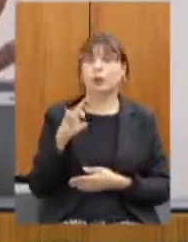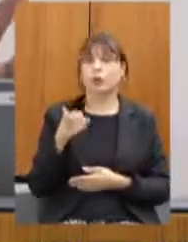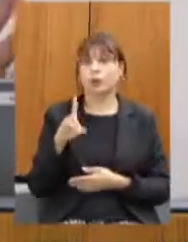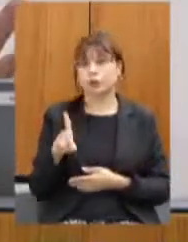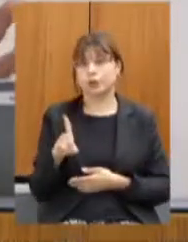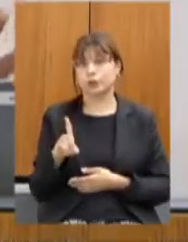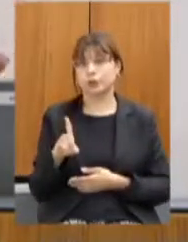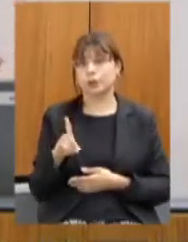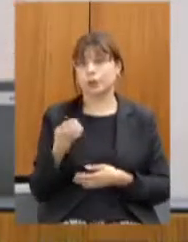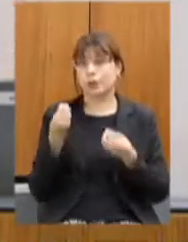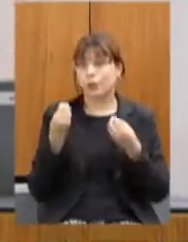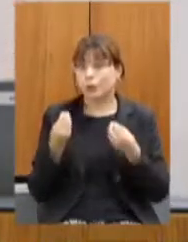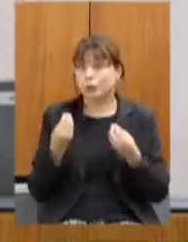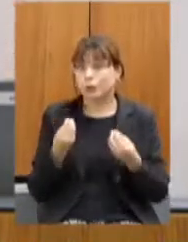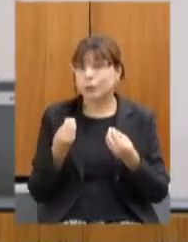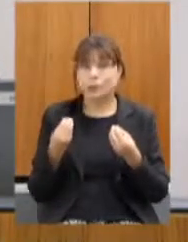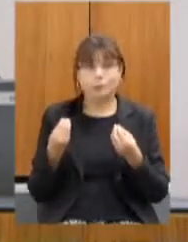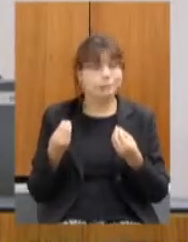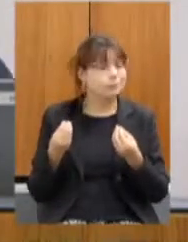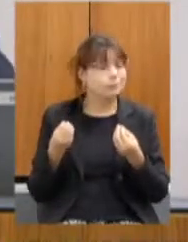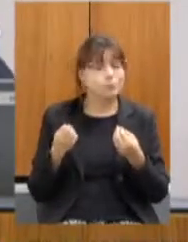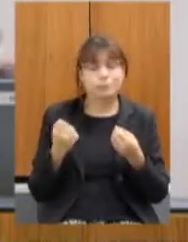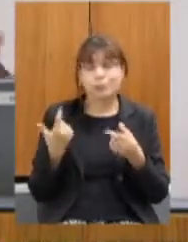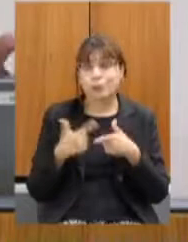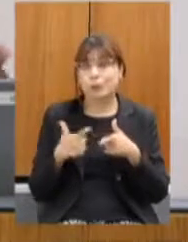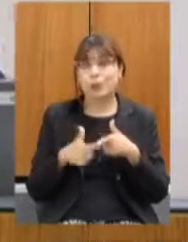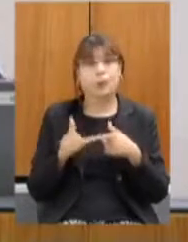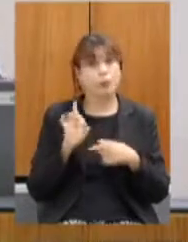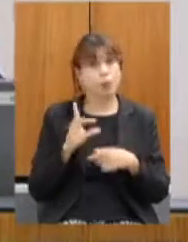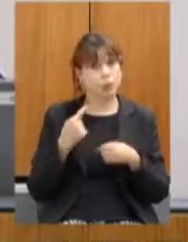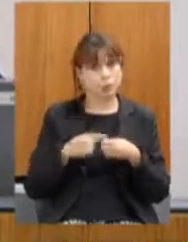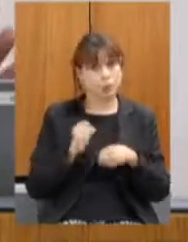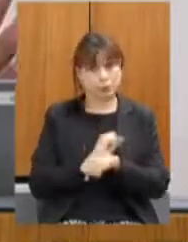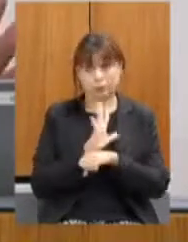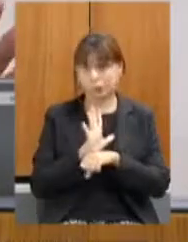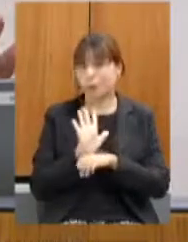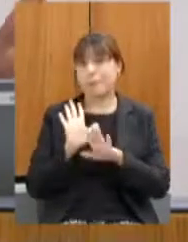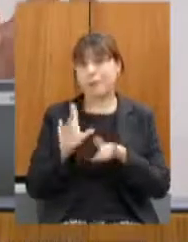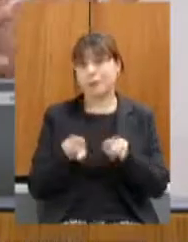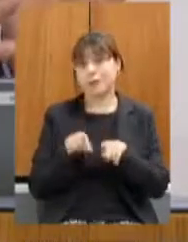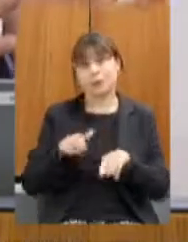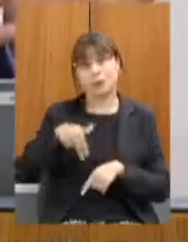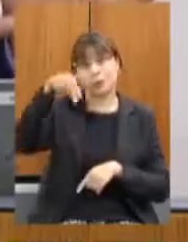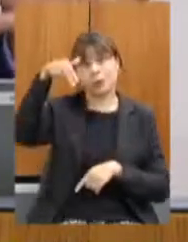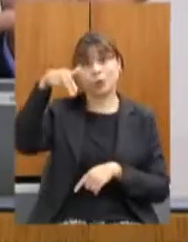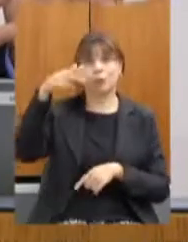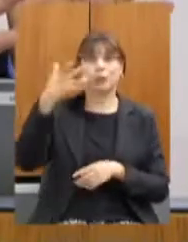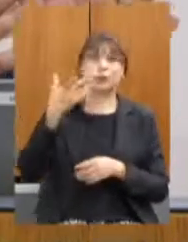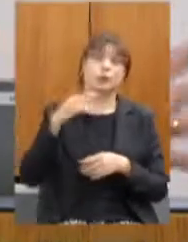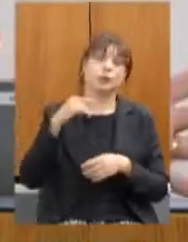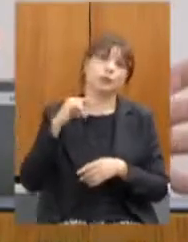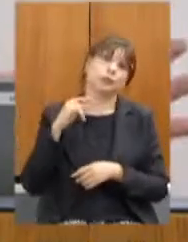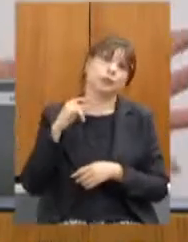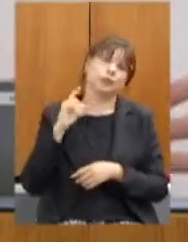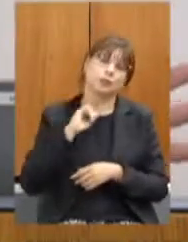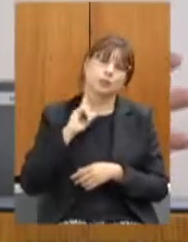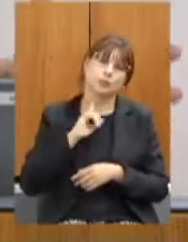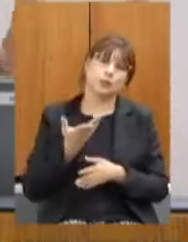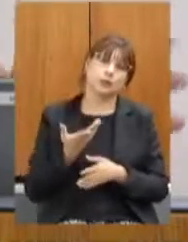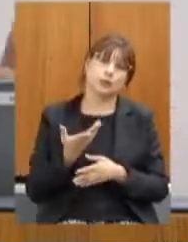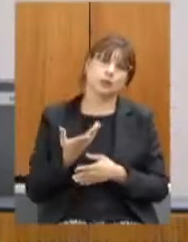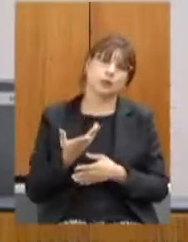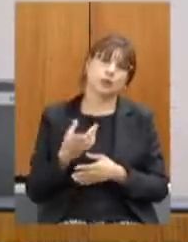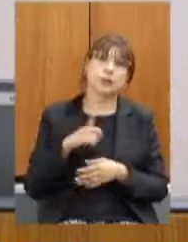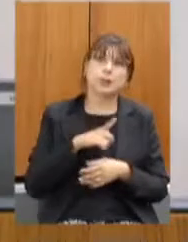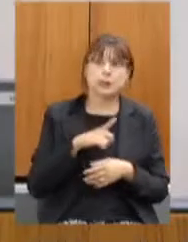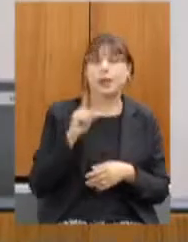não é só a cidade de Montes Claros mas sim todo o norte de Minas Cidade de Montes Claros tem como o pronto-socorro na ordem